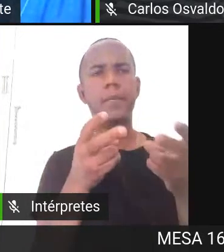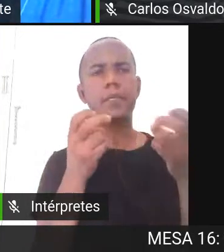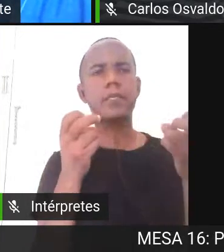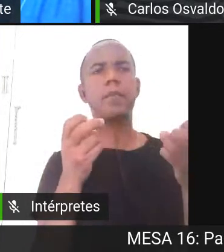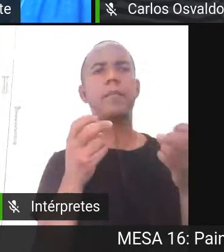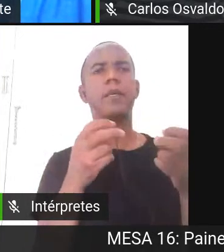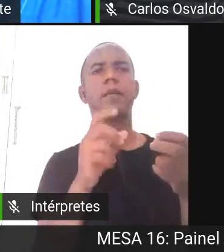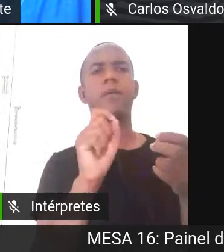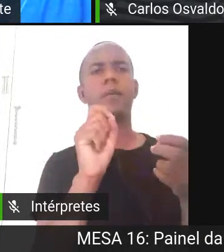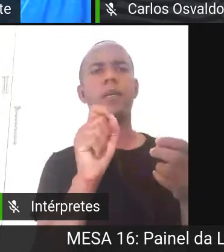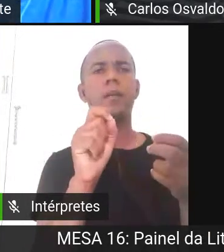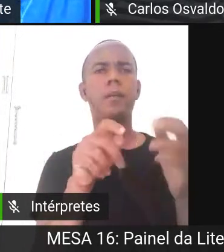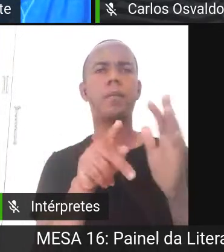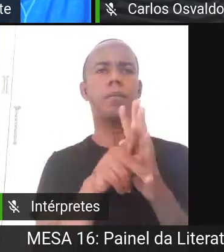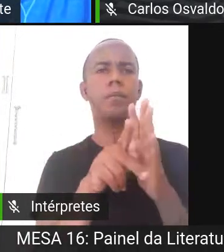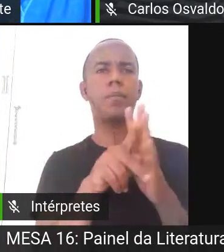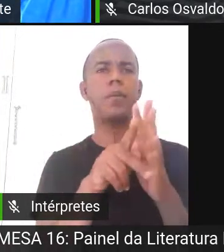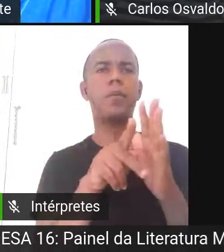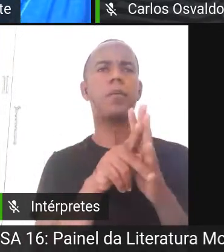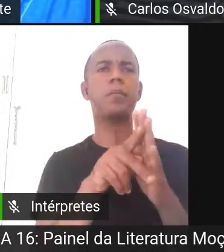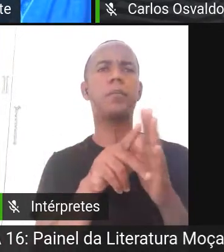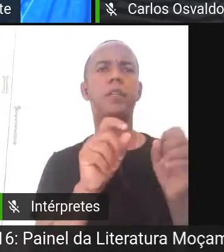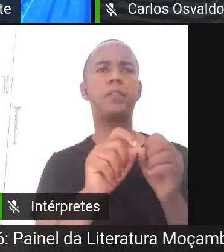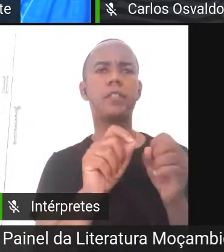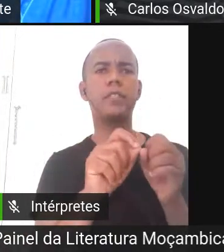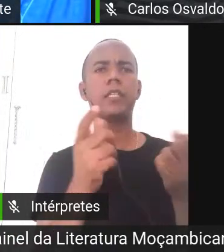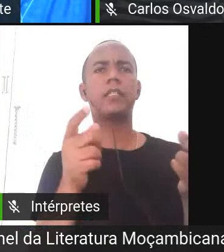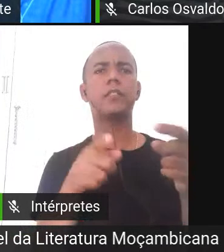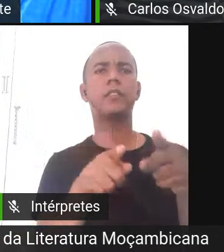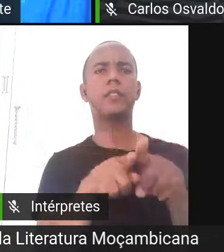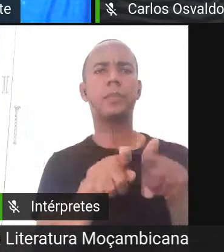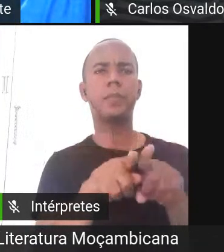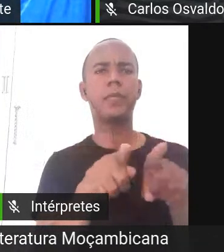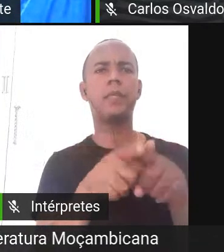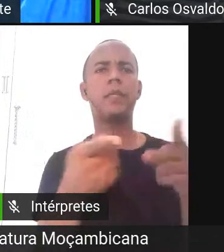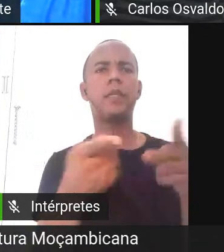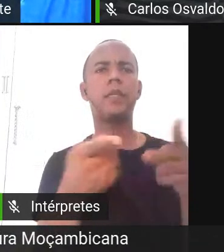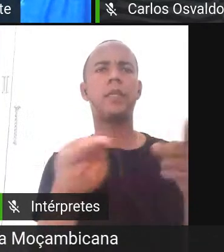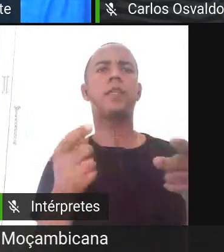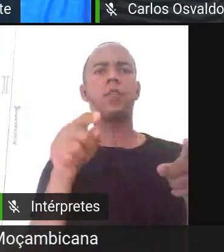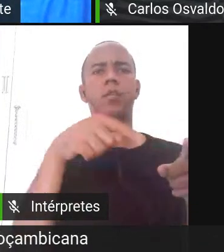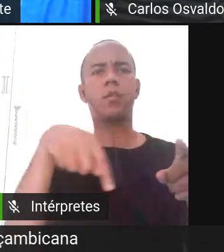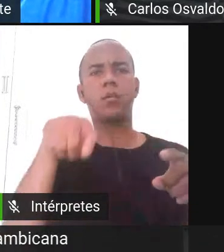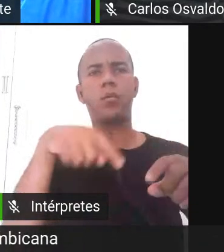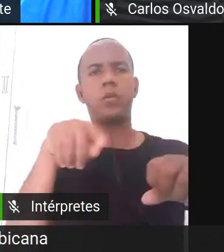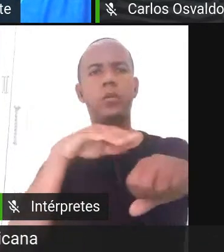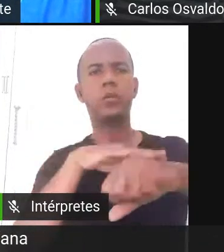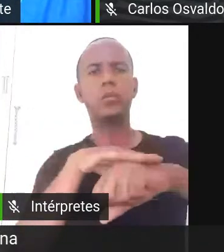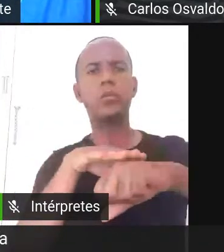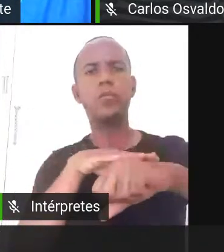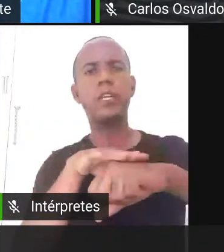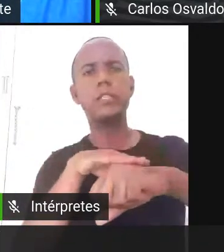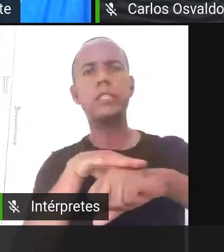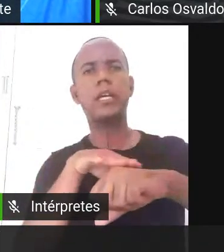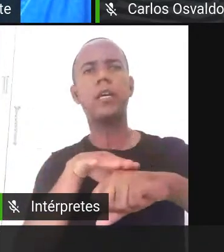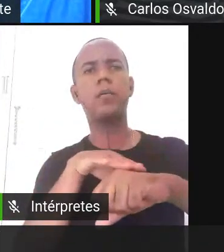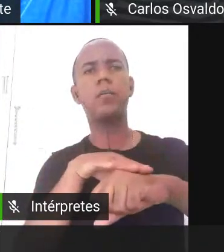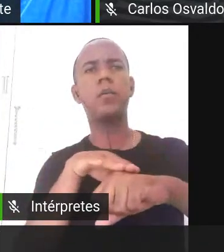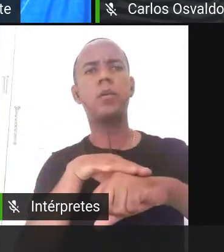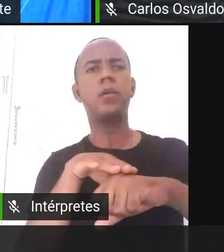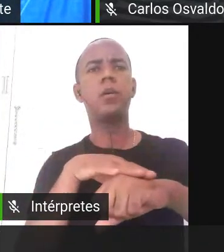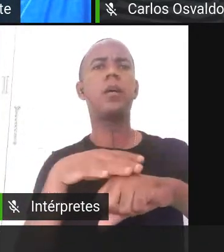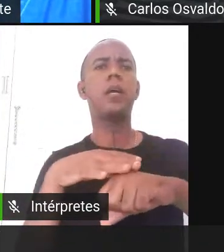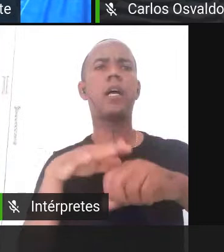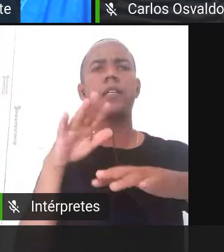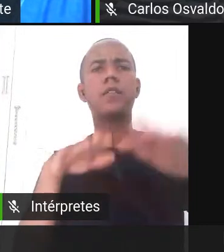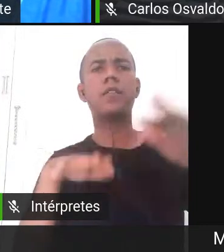exemplo. Mas não vamos conversar por aí uma hora de tempo em Xangana ou numa outra língua. Consigo melhor